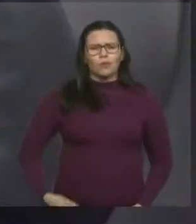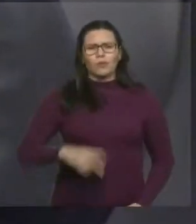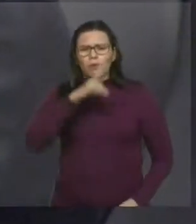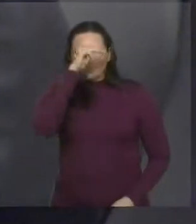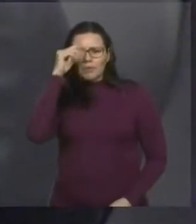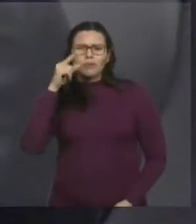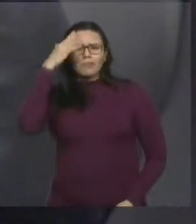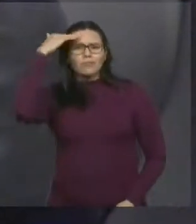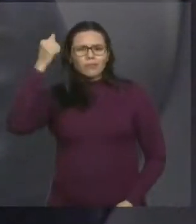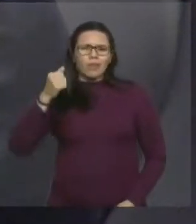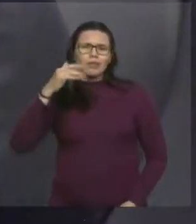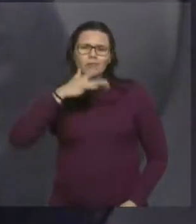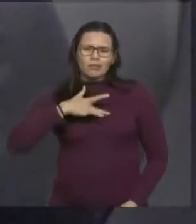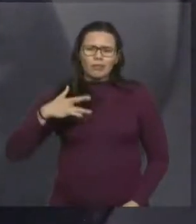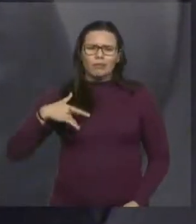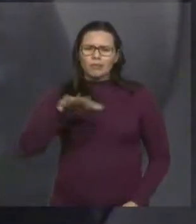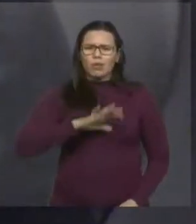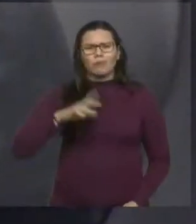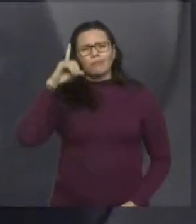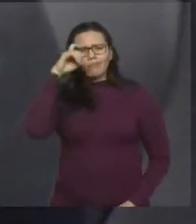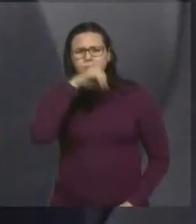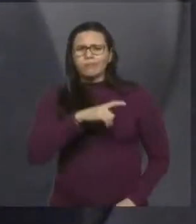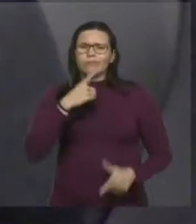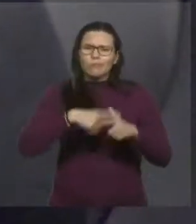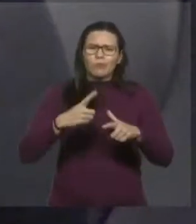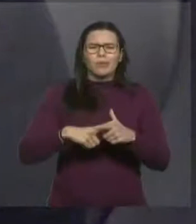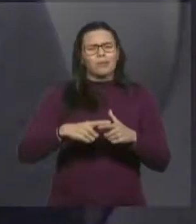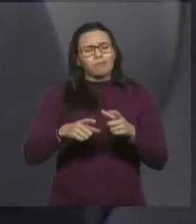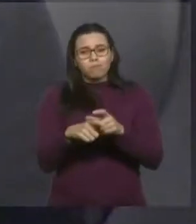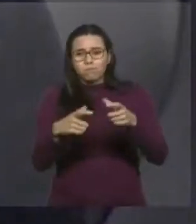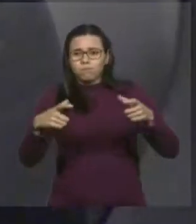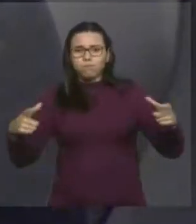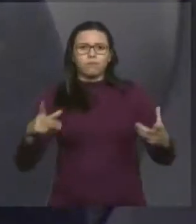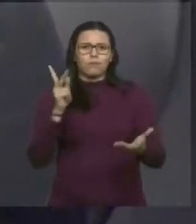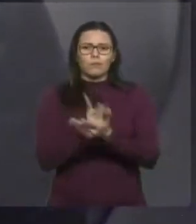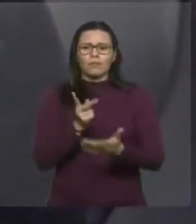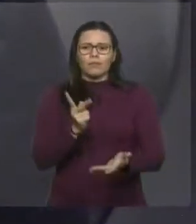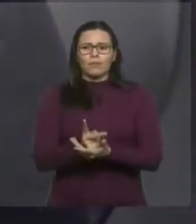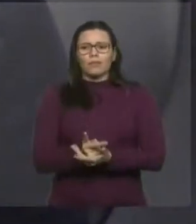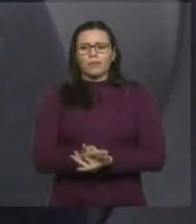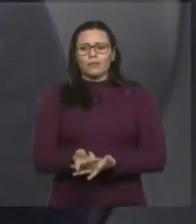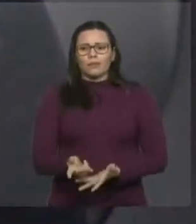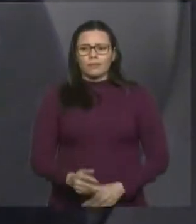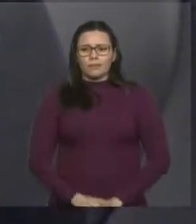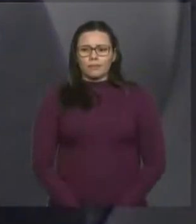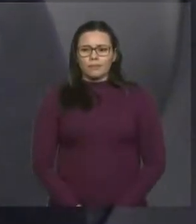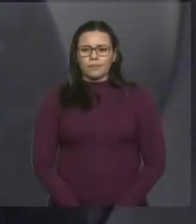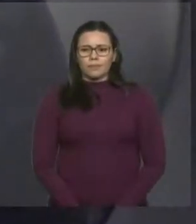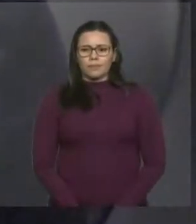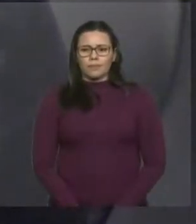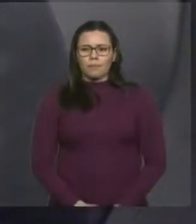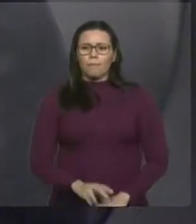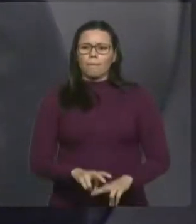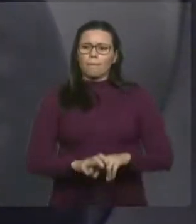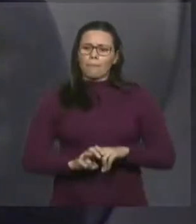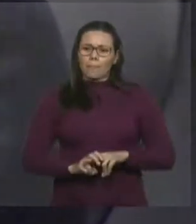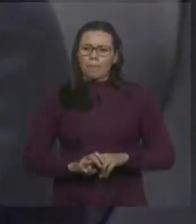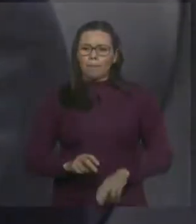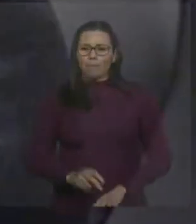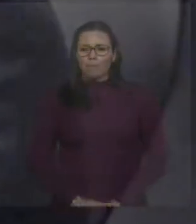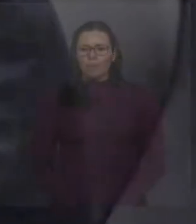temos que ver mecanismos aí, como nós vamos direcionar para que esses serviços como